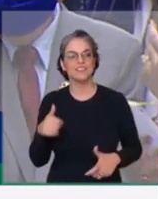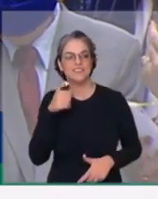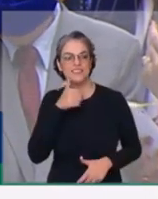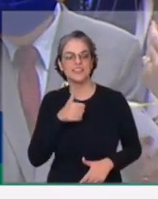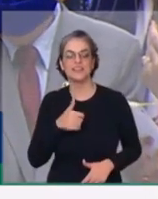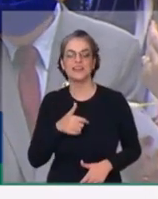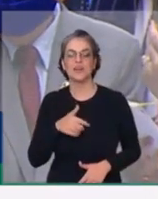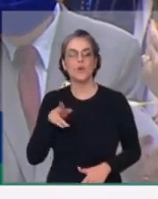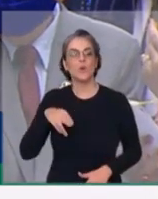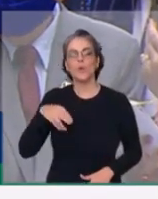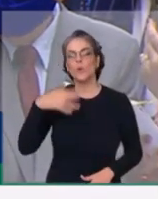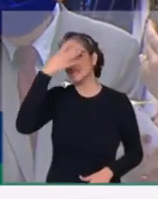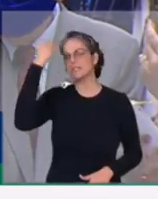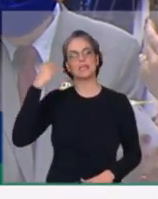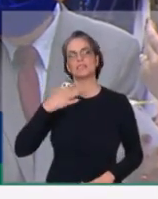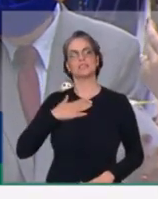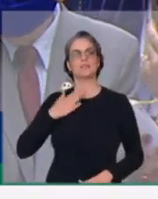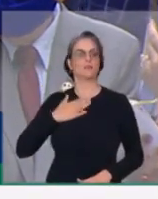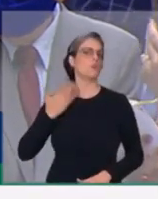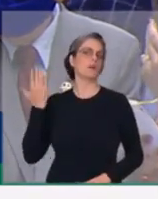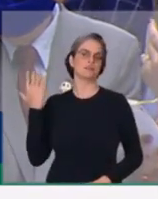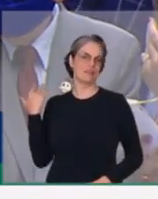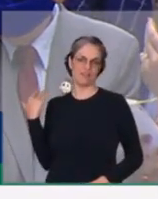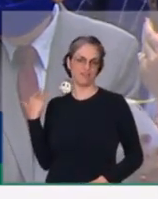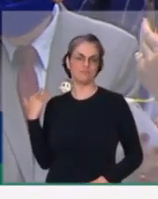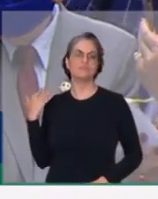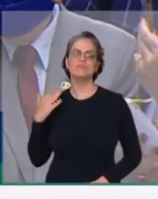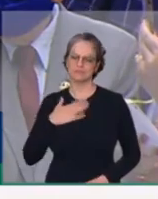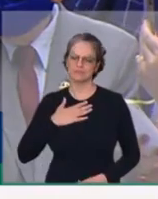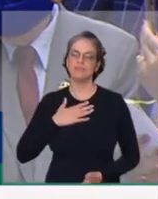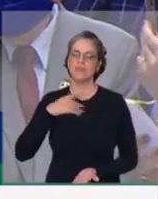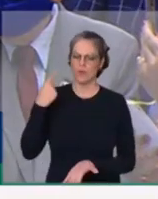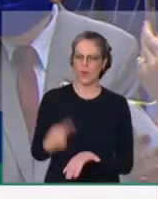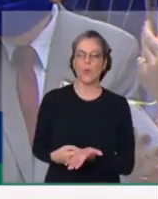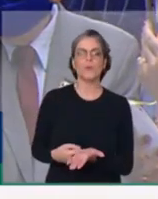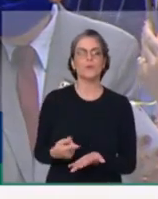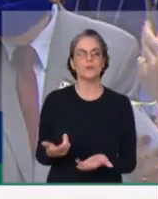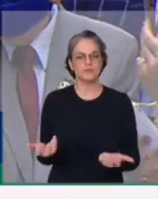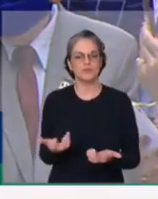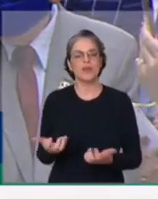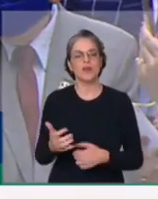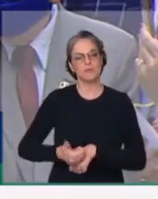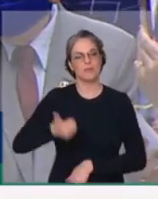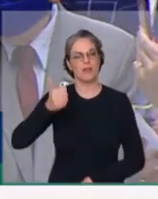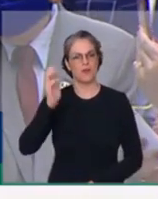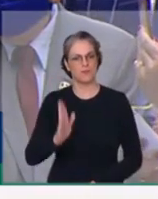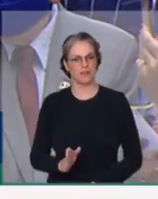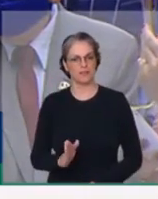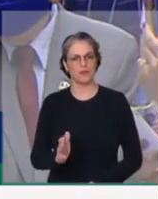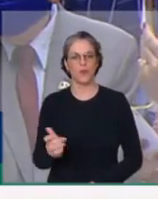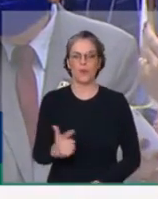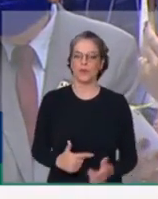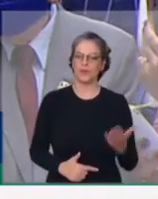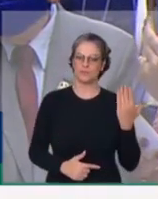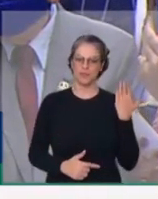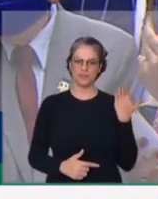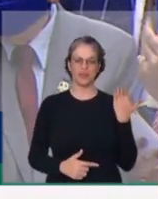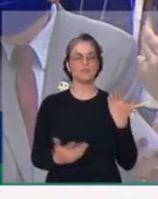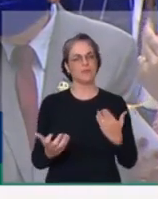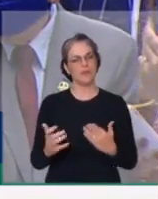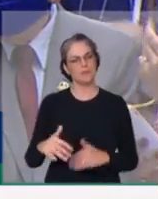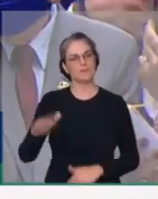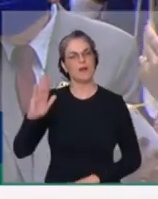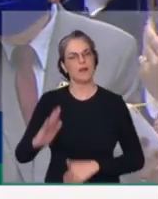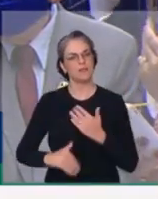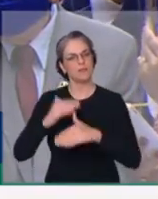Que nunca esqueceu as suas origens e tem compromisso em deixar um Brasil melhor do que o encontrou, mais desenvolvido